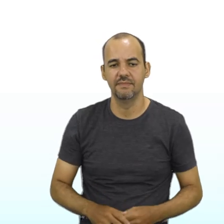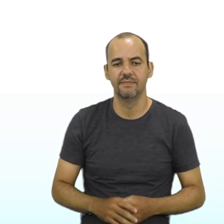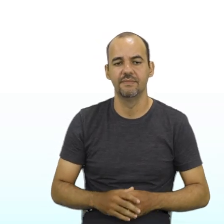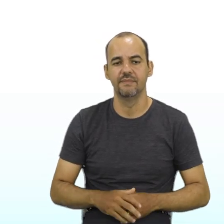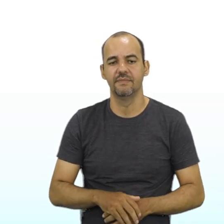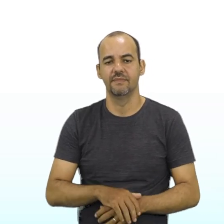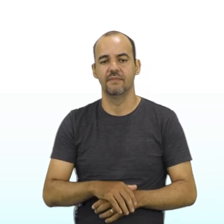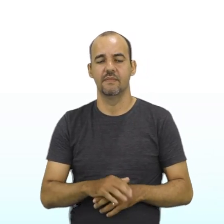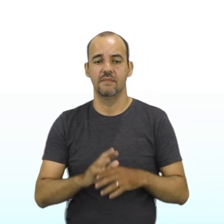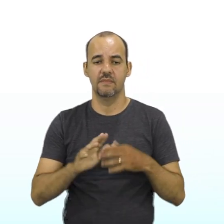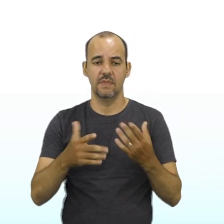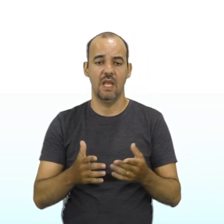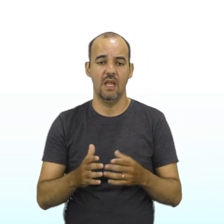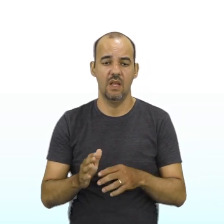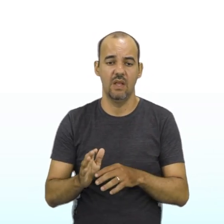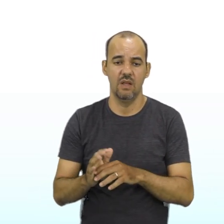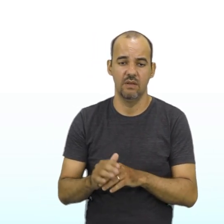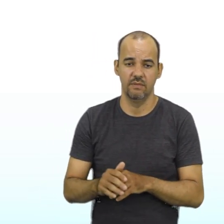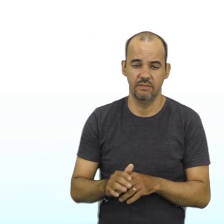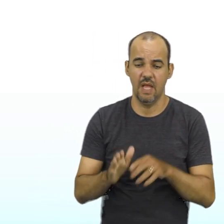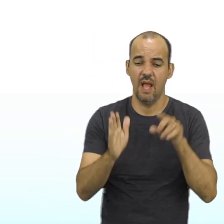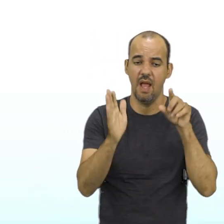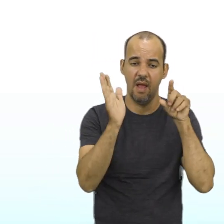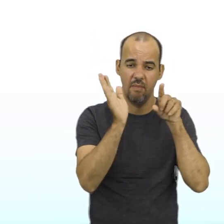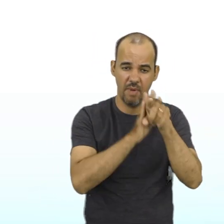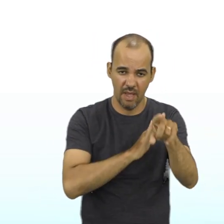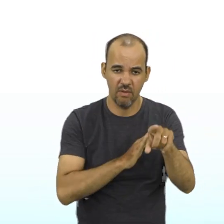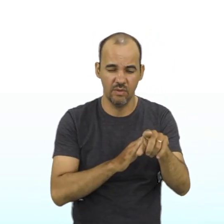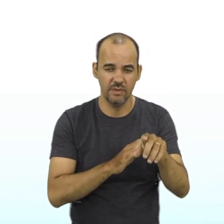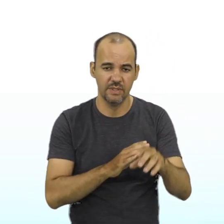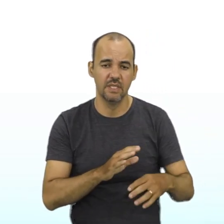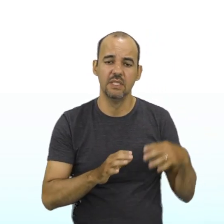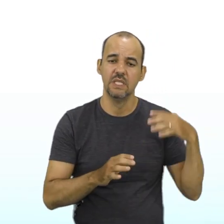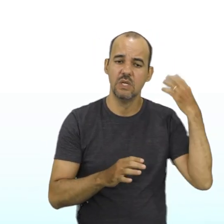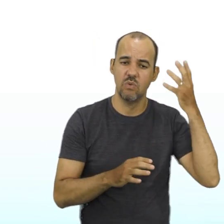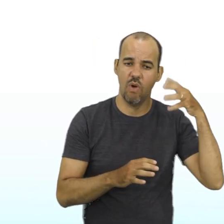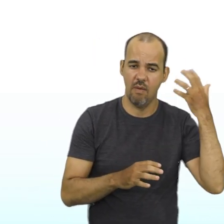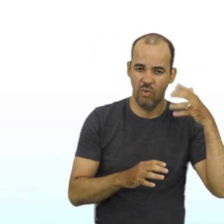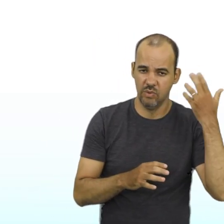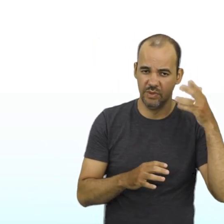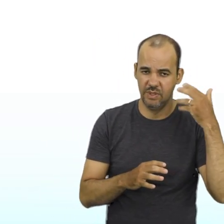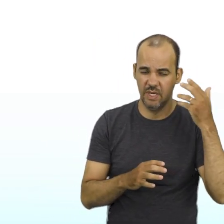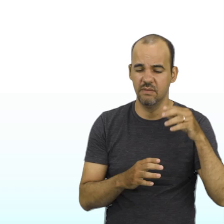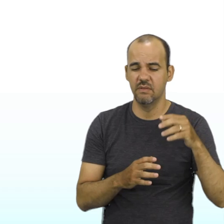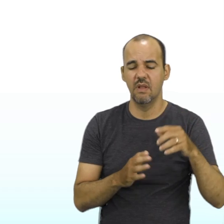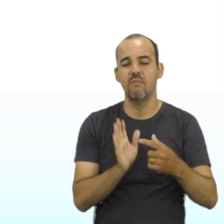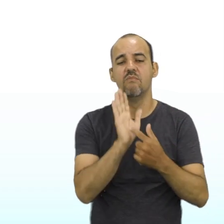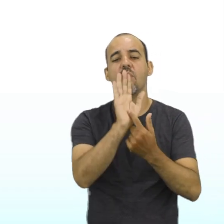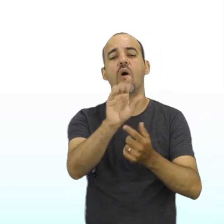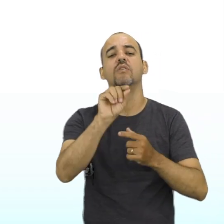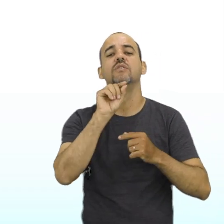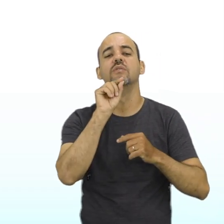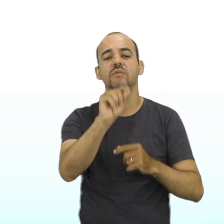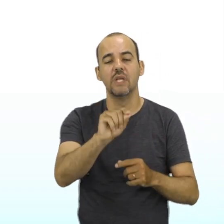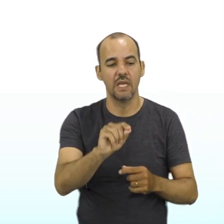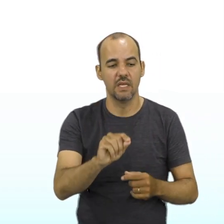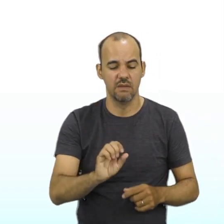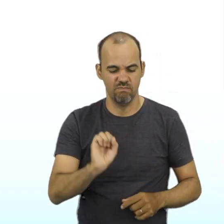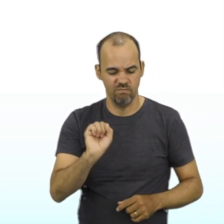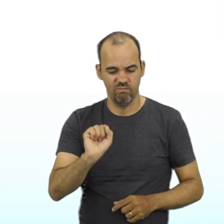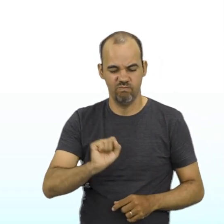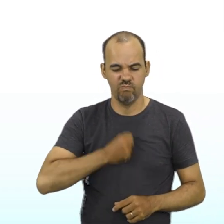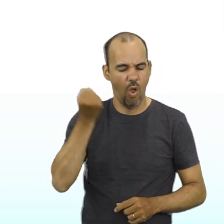né, que se quede claro, da banda Orixás, revela o quê? Letra A, indignação diante do desrespeito à